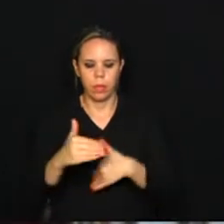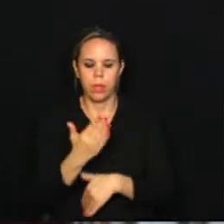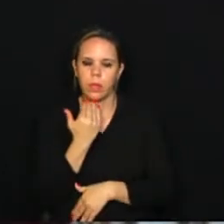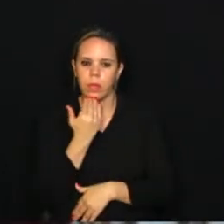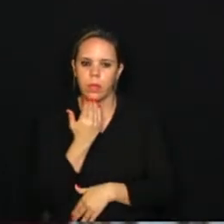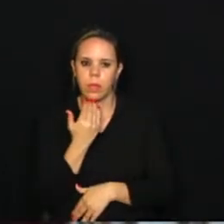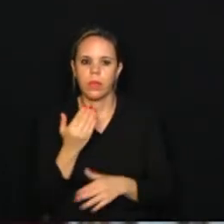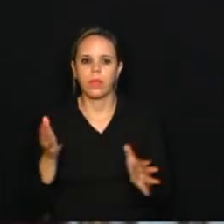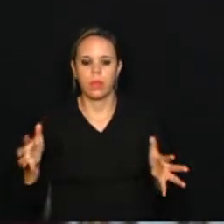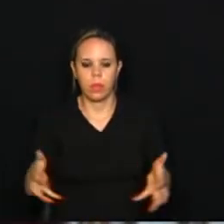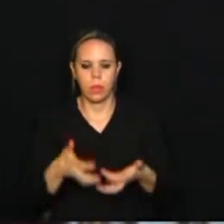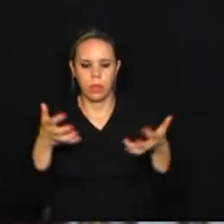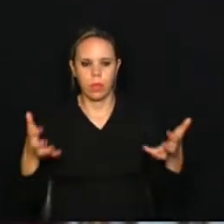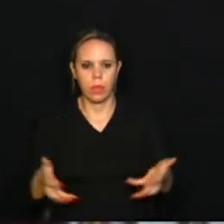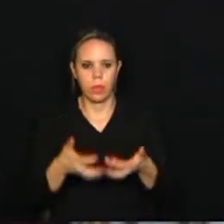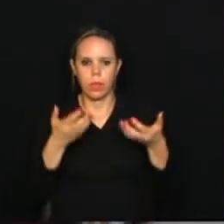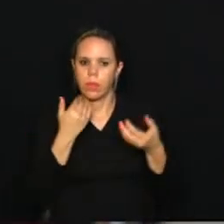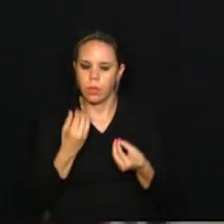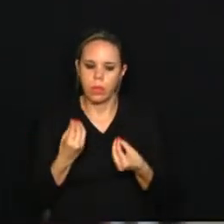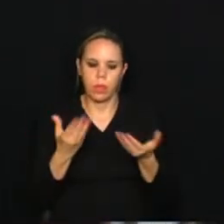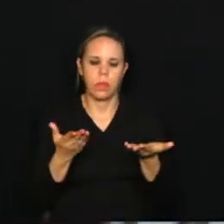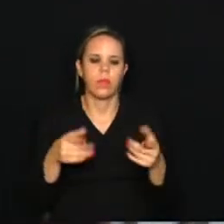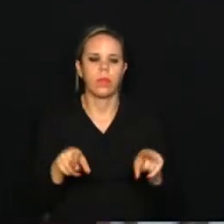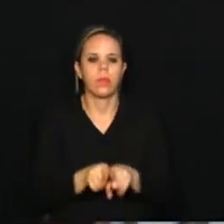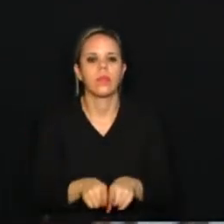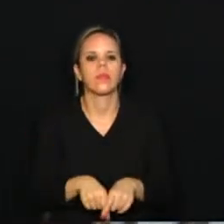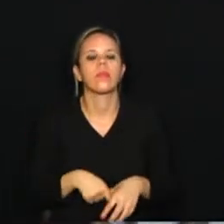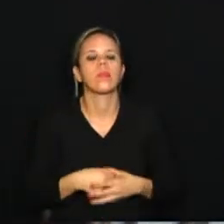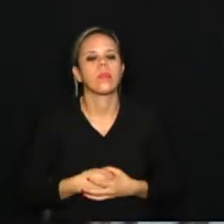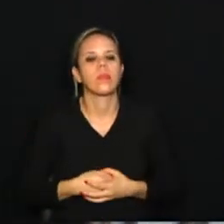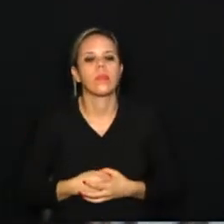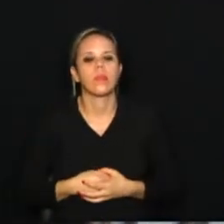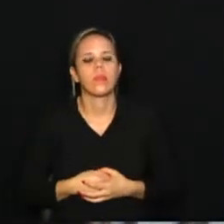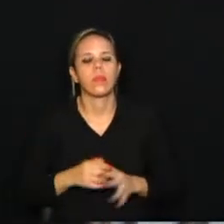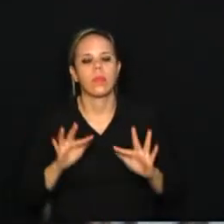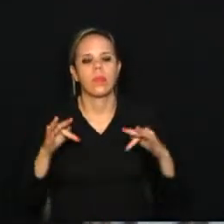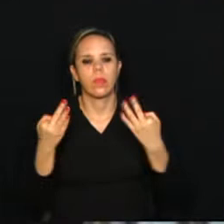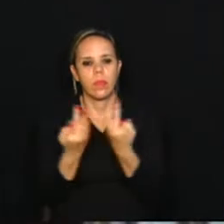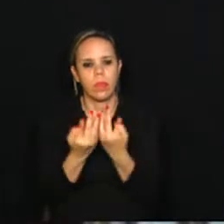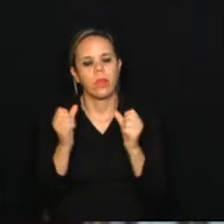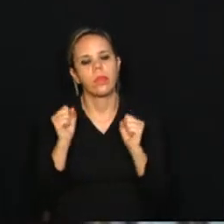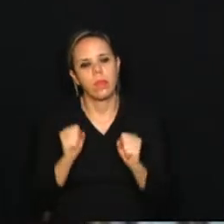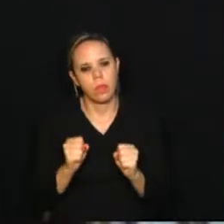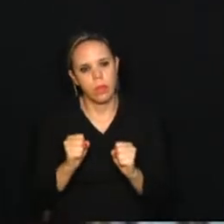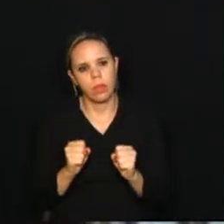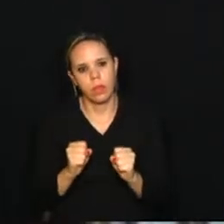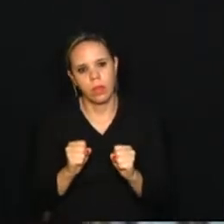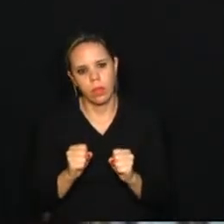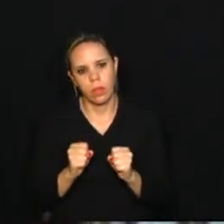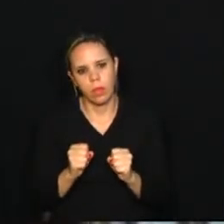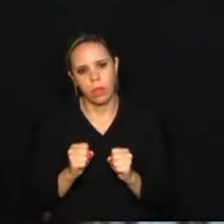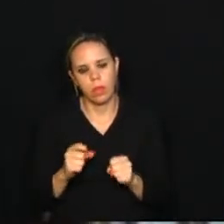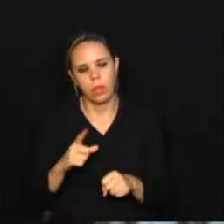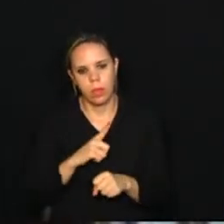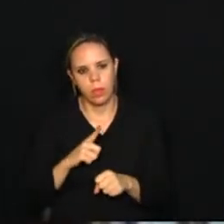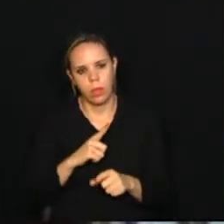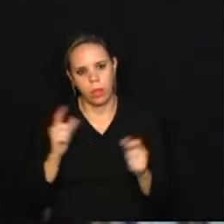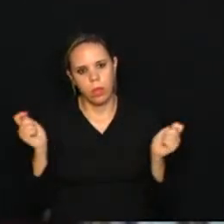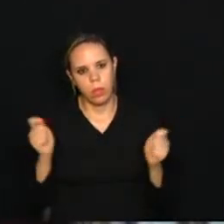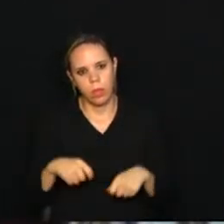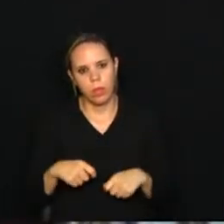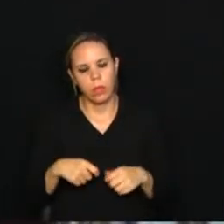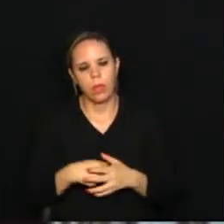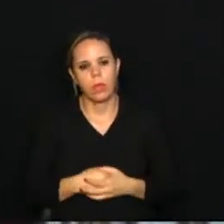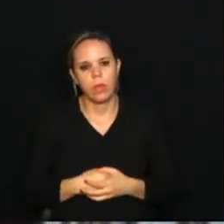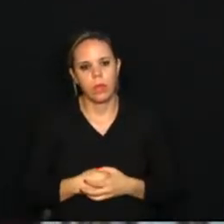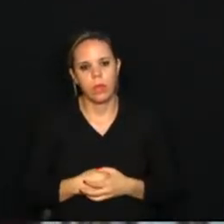e kits de hortifrutis para que as famílias pudessem ter condições